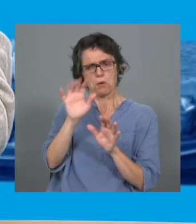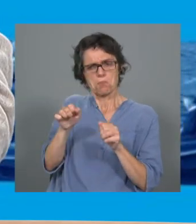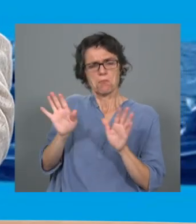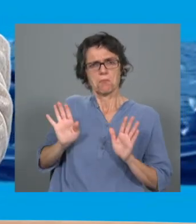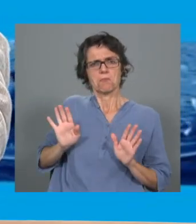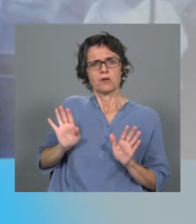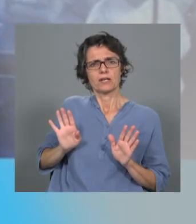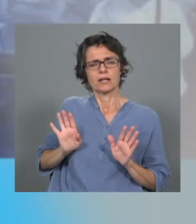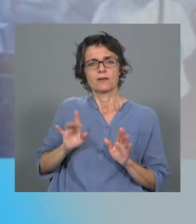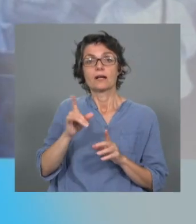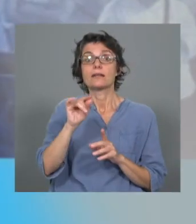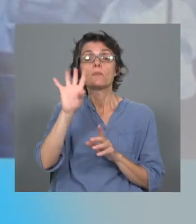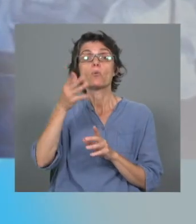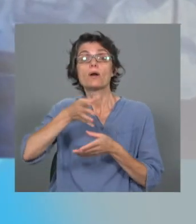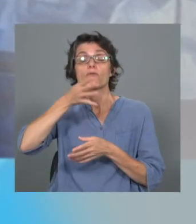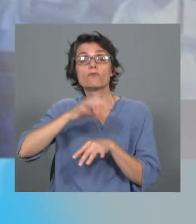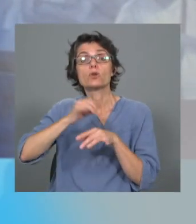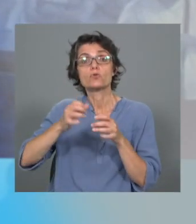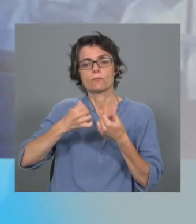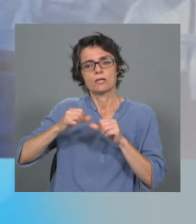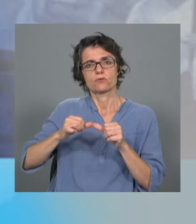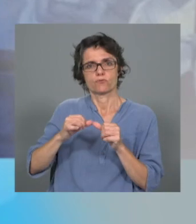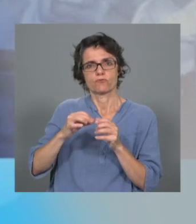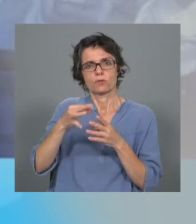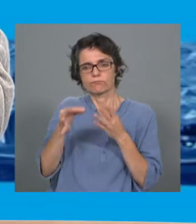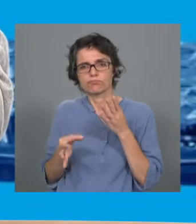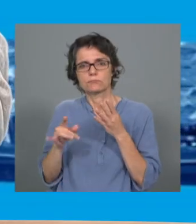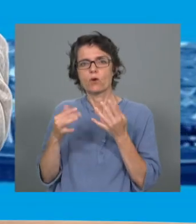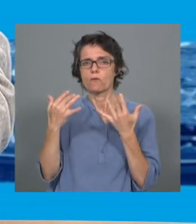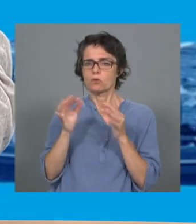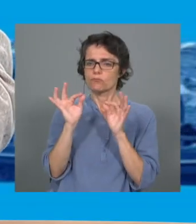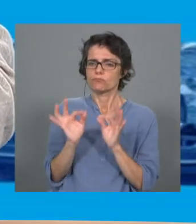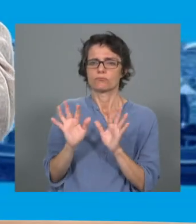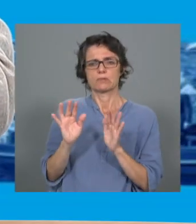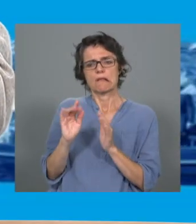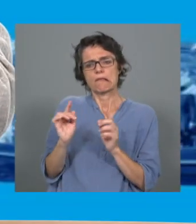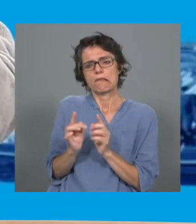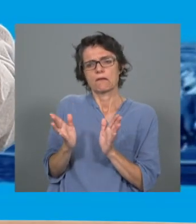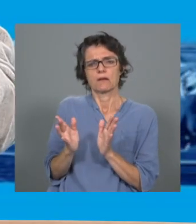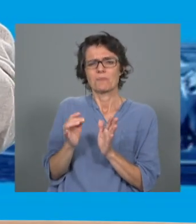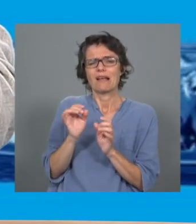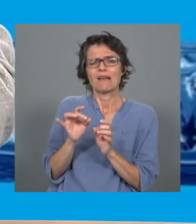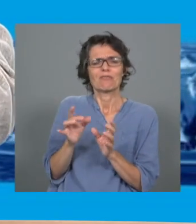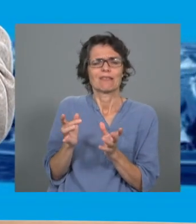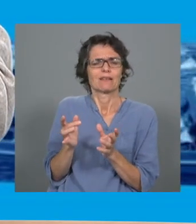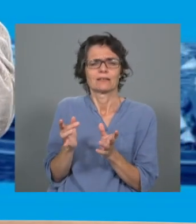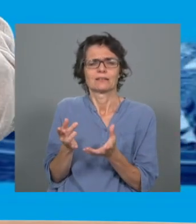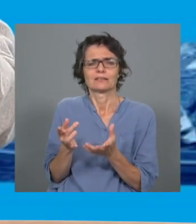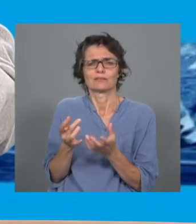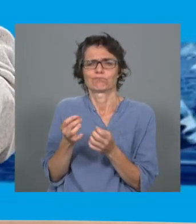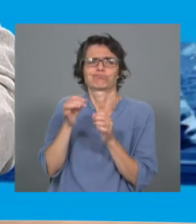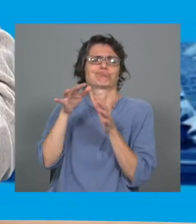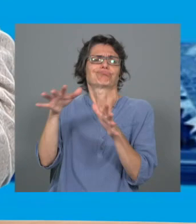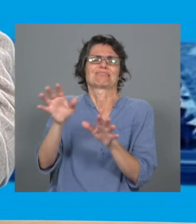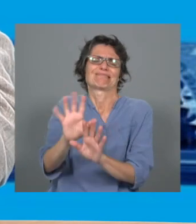foi comunicado o tipo de cirurgia que ia ser feita... Informação muito contida e ainda apenas o essencial, para não se distrair com